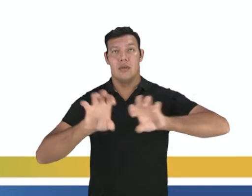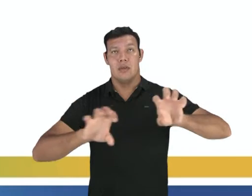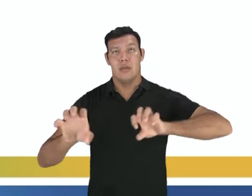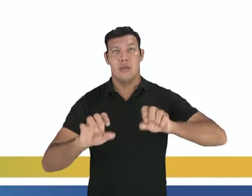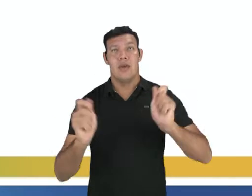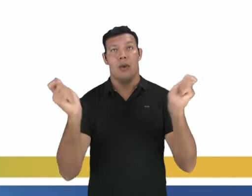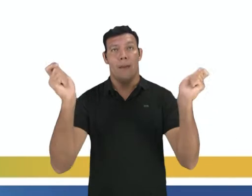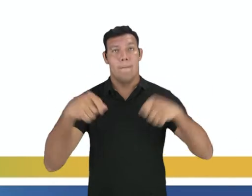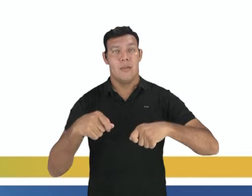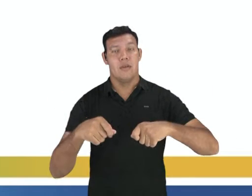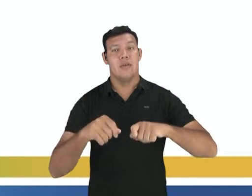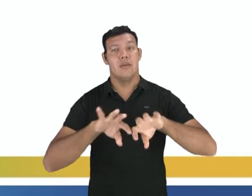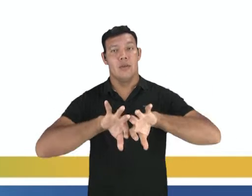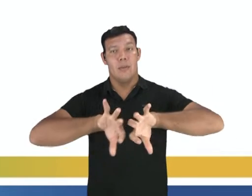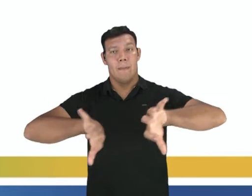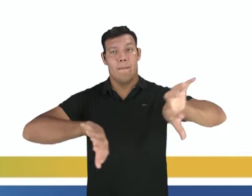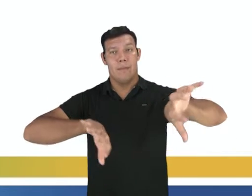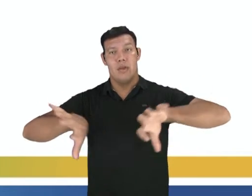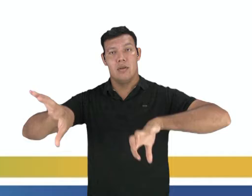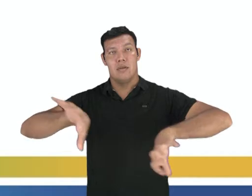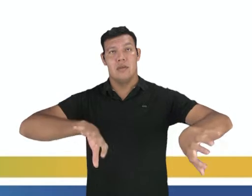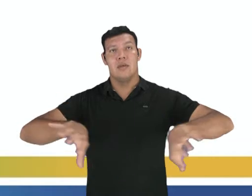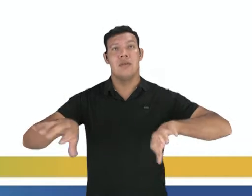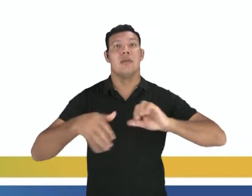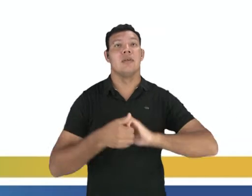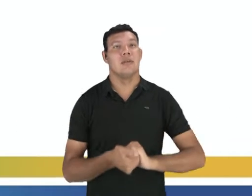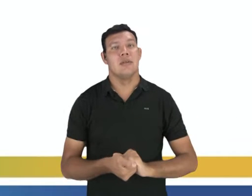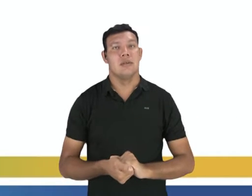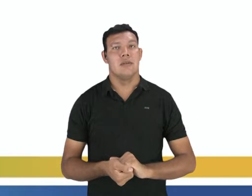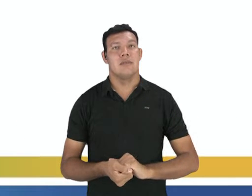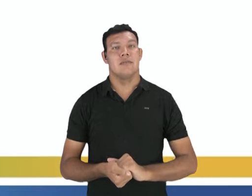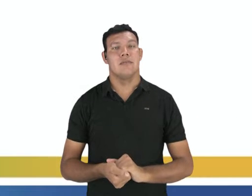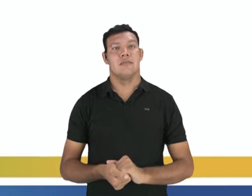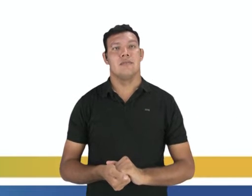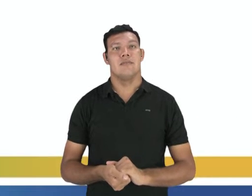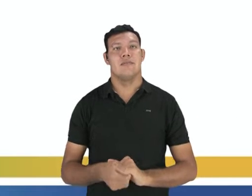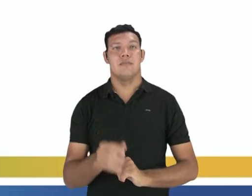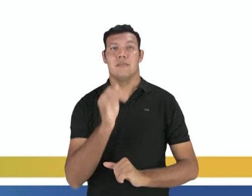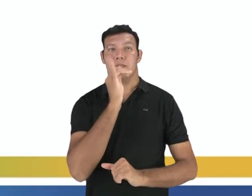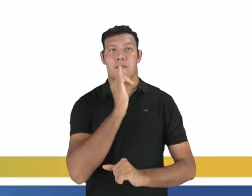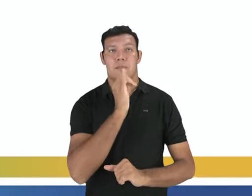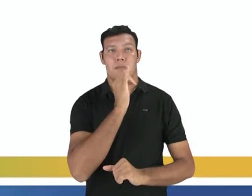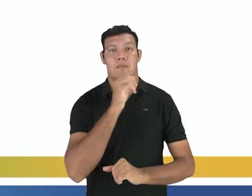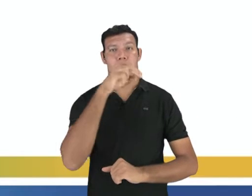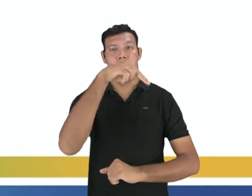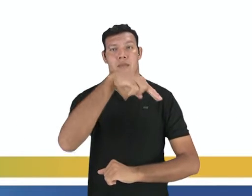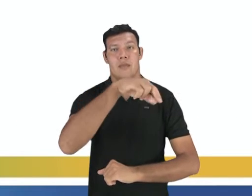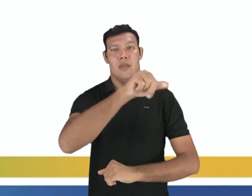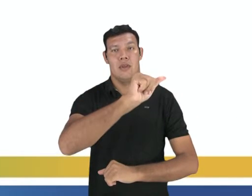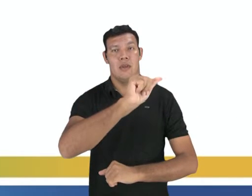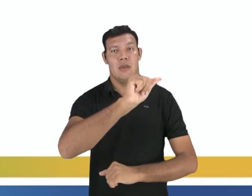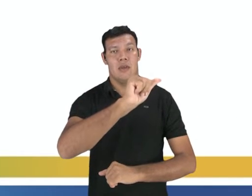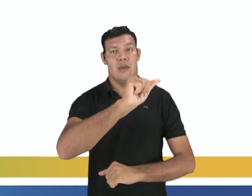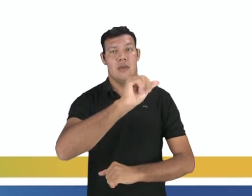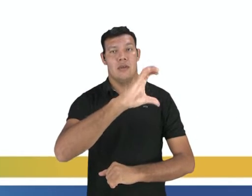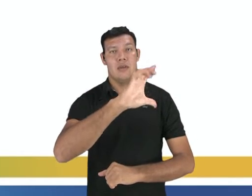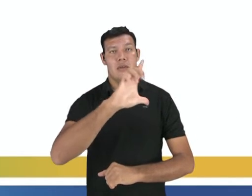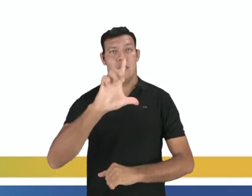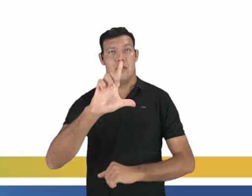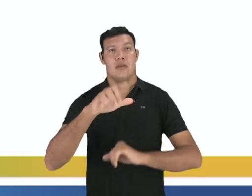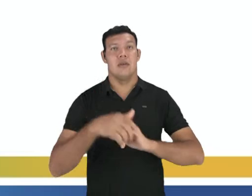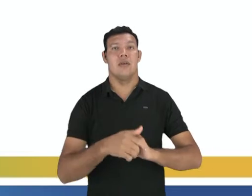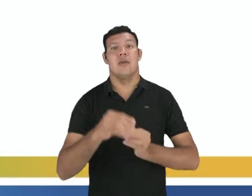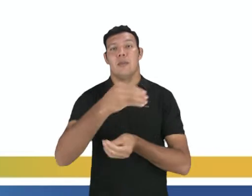possibilita a separação de íons do retículo cristalino, né? Então, nós temos aqui o exemplo do cloreto de sódio